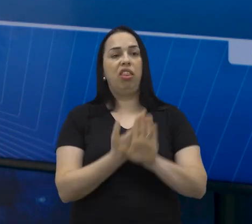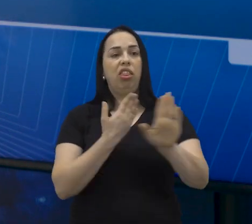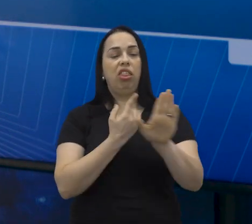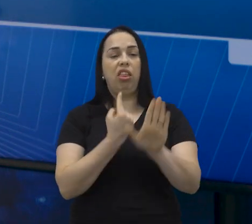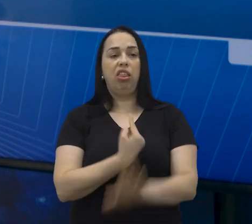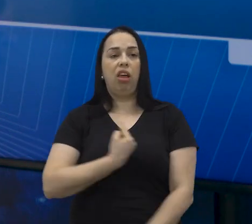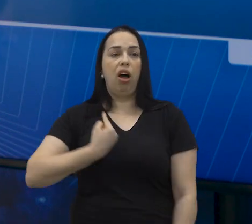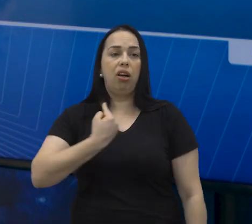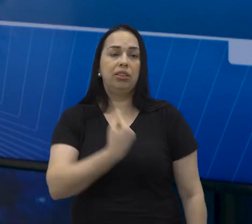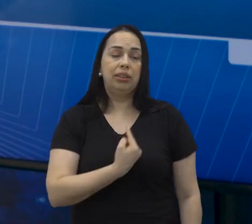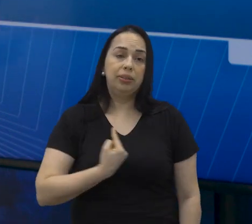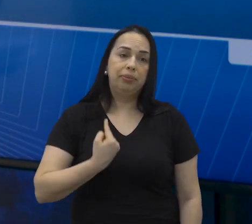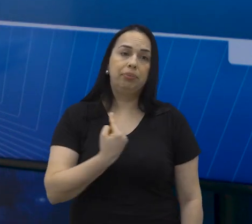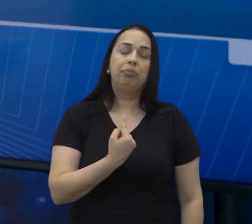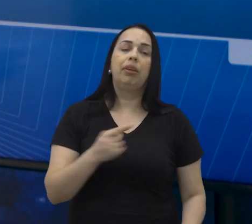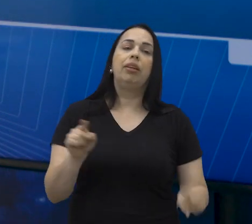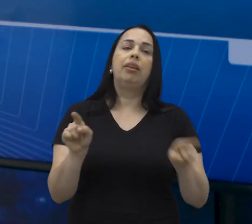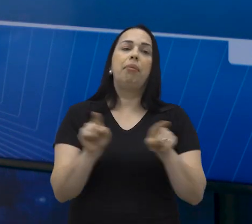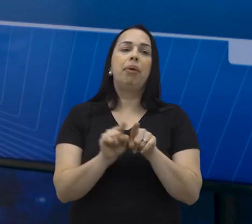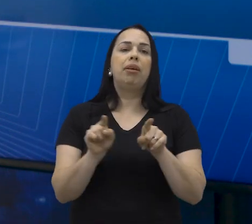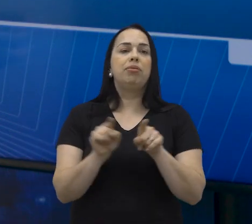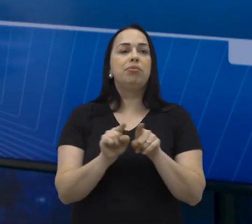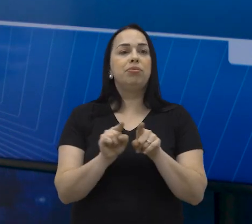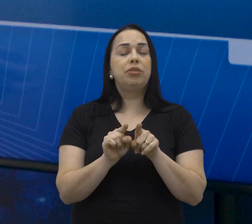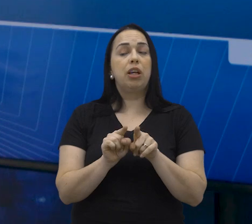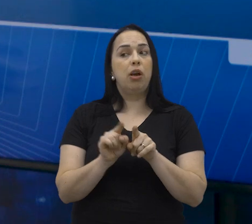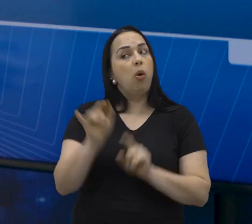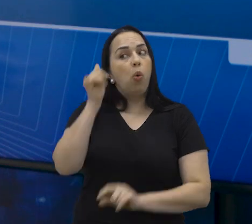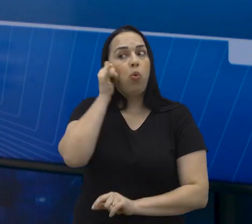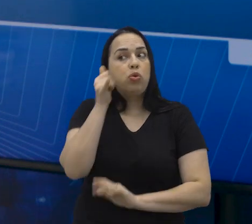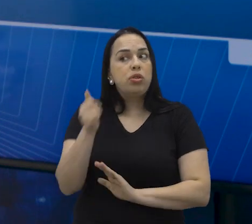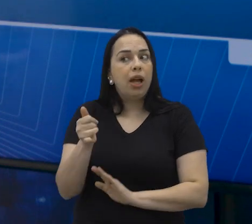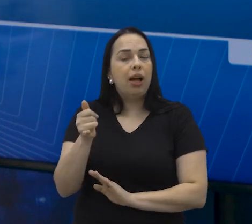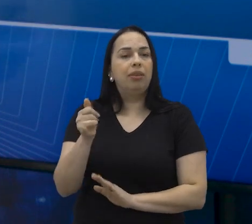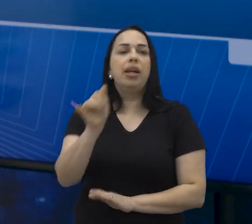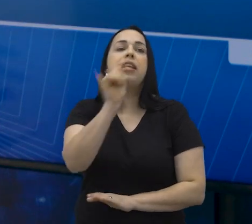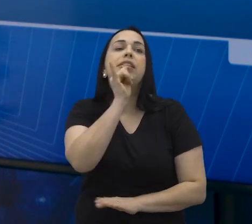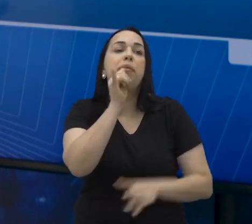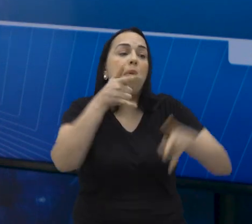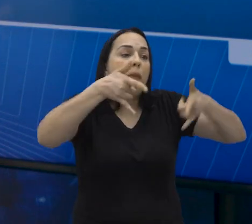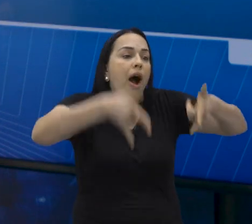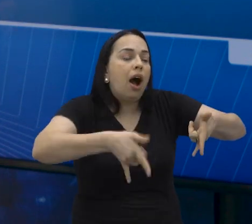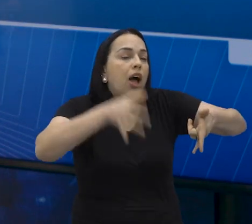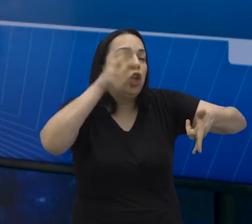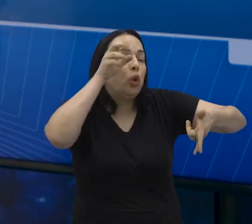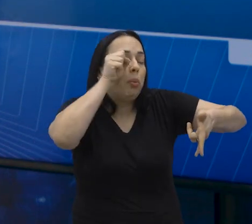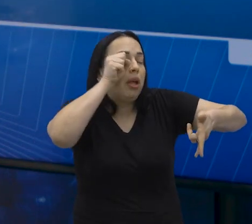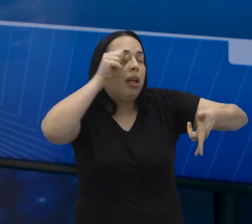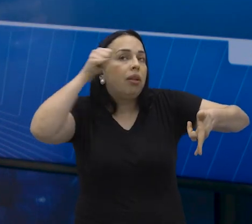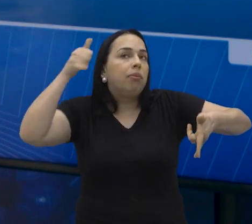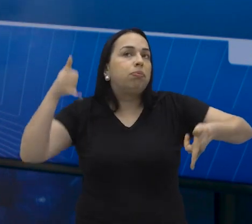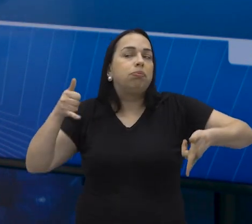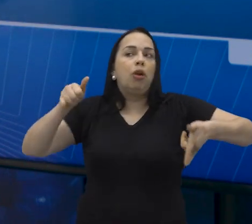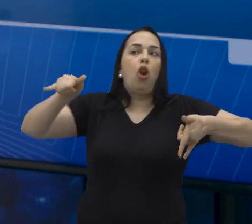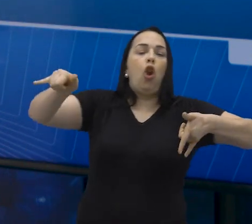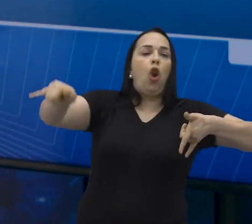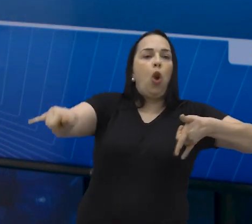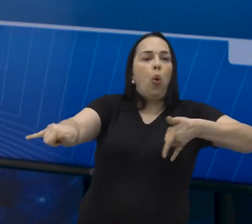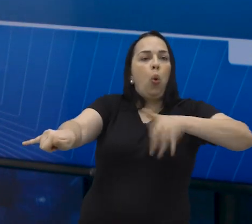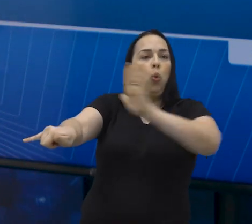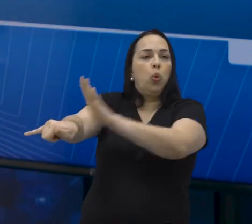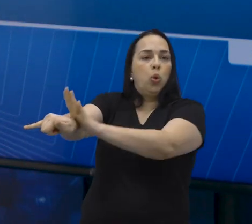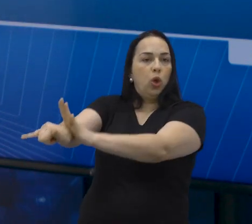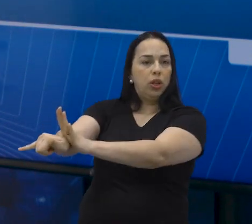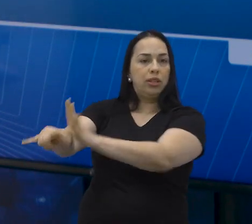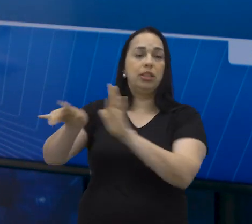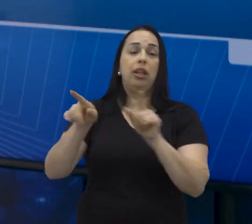muito isolado, né? E organizar também esse uso do celular, não levar o celular para a cama, né? Estabelecer um